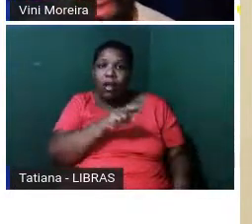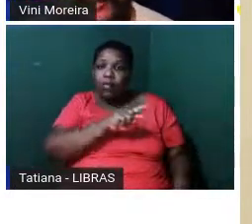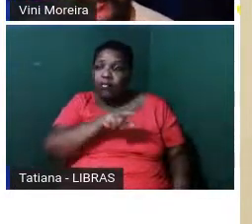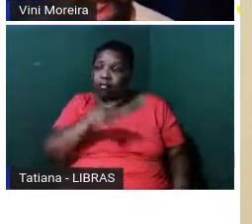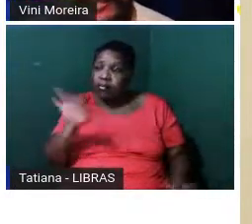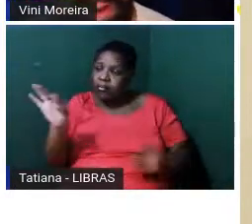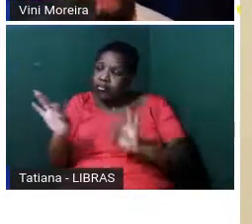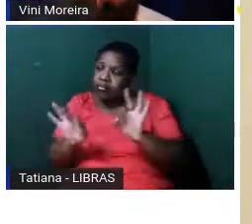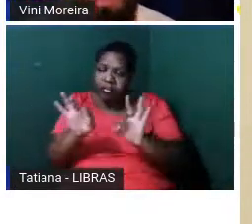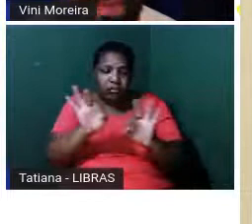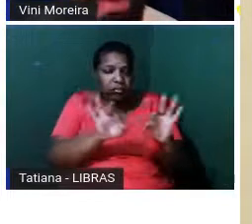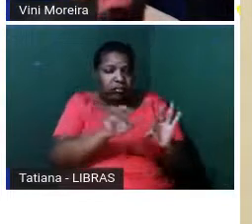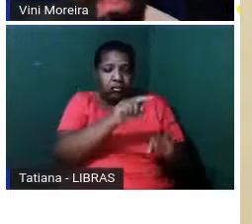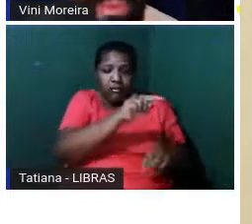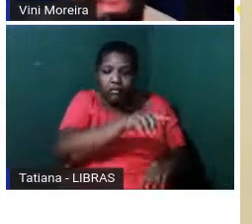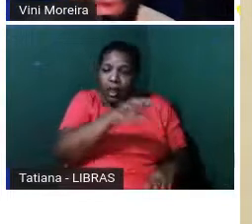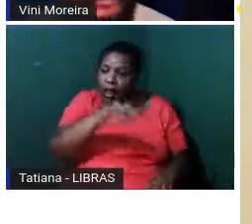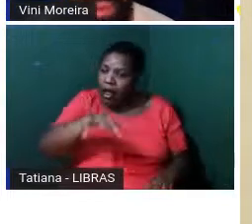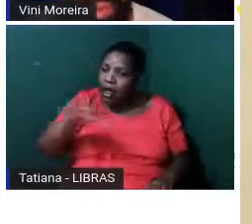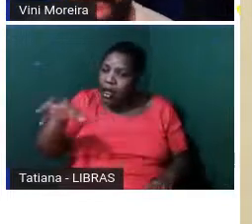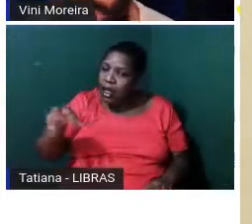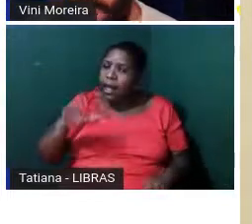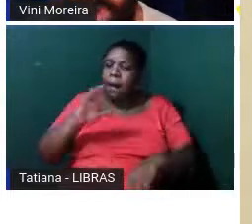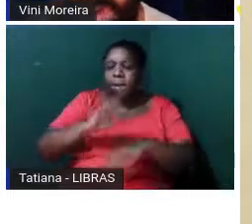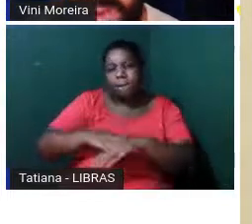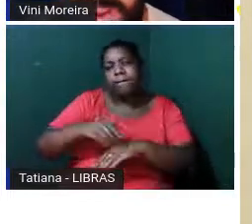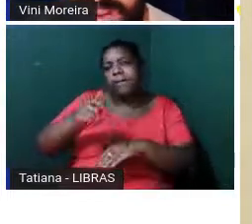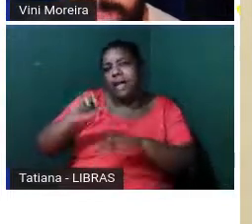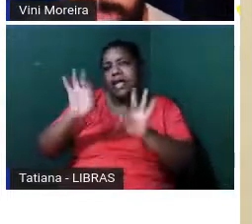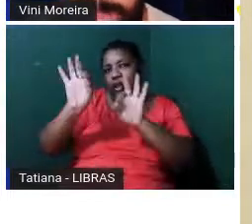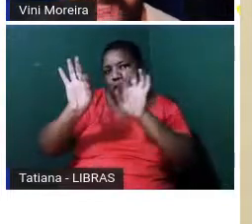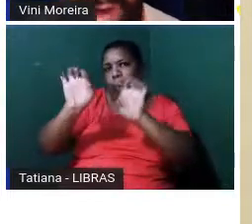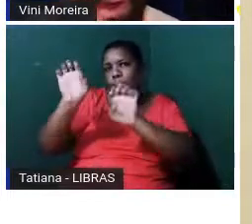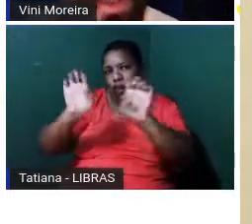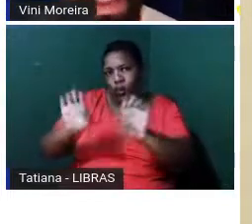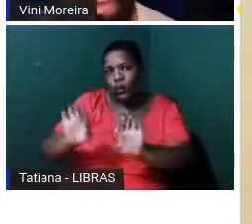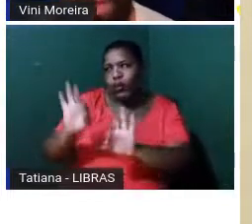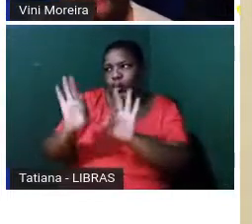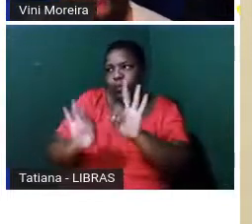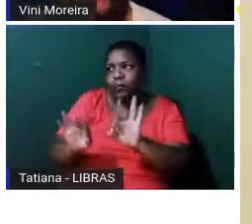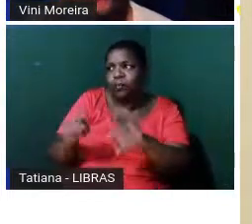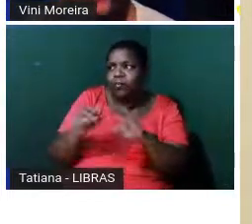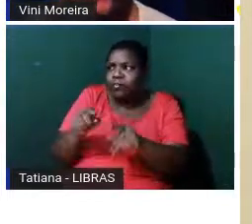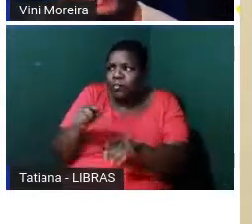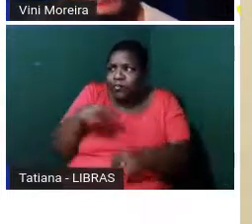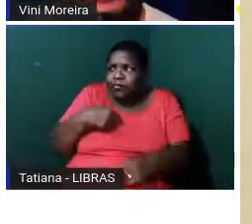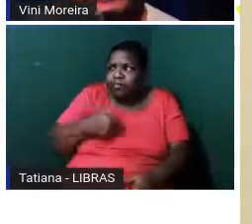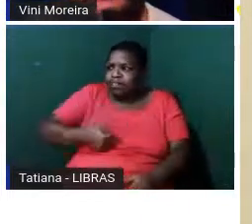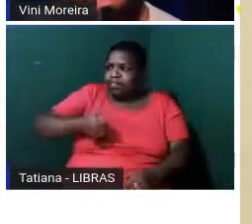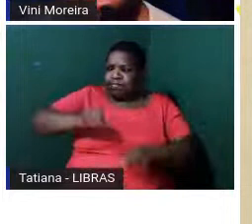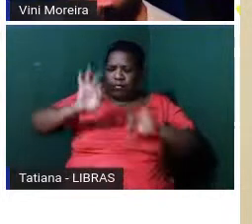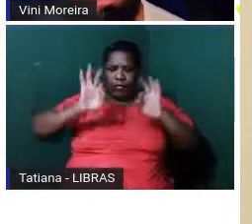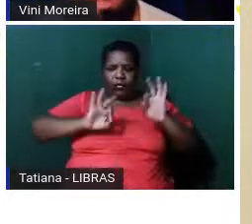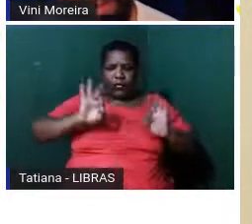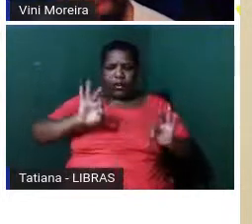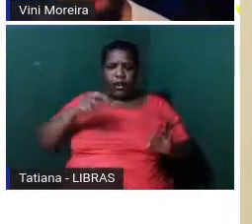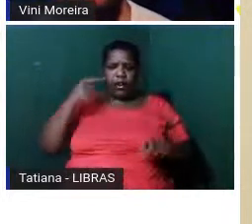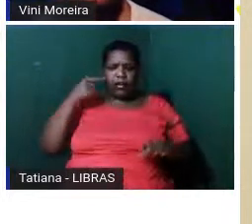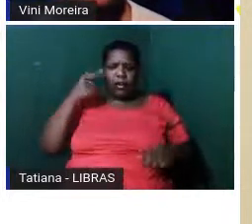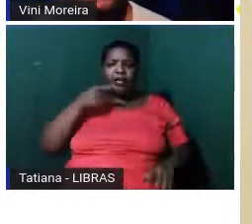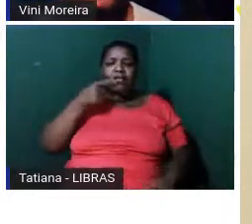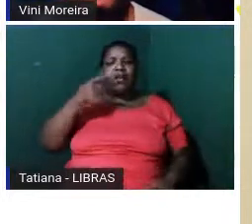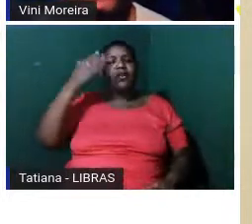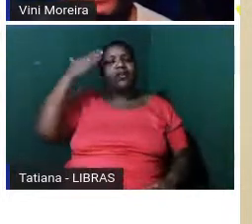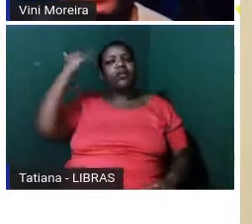que você vai ter obviamente um pouco de estrutura mas a organização que você vai ter vai digitar o